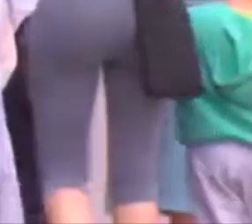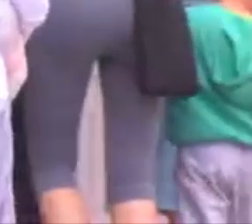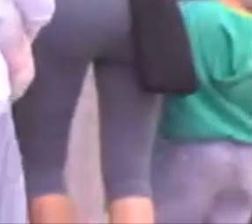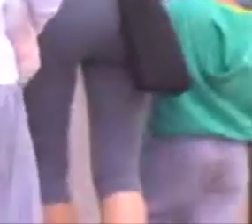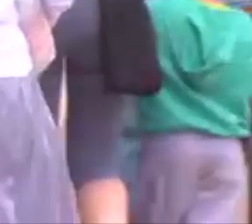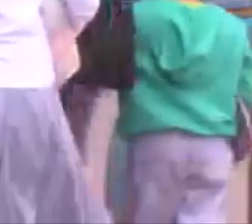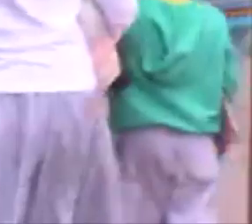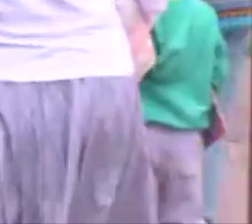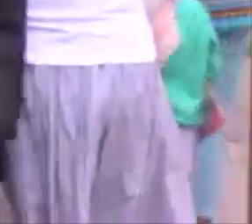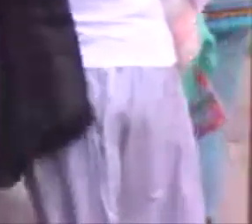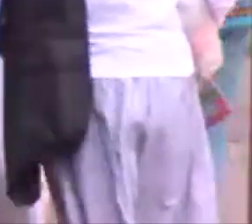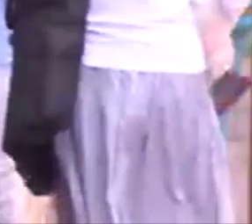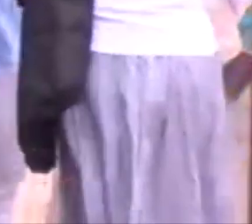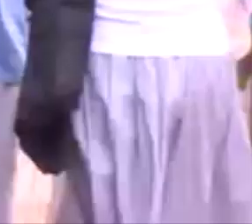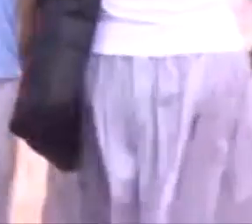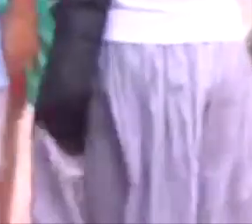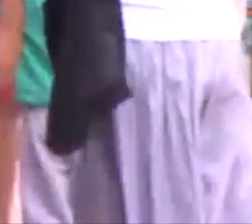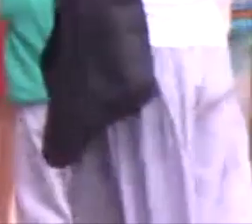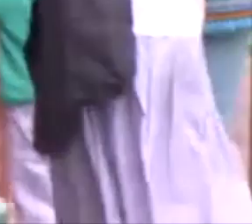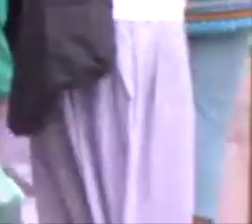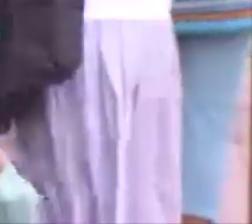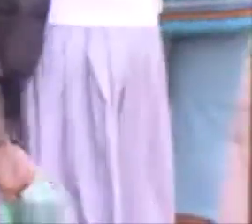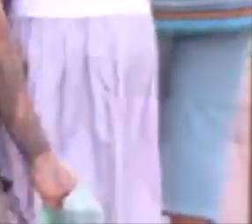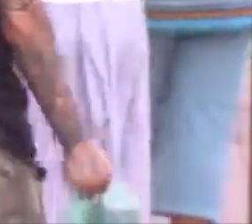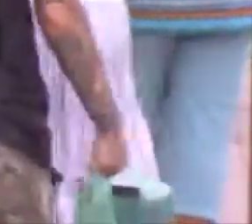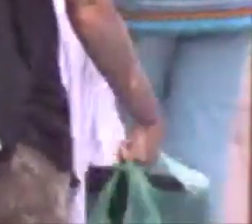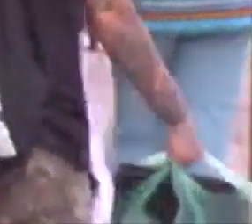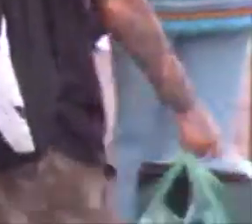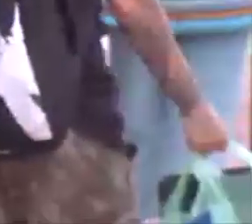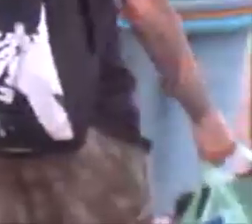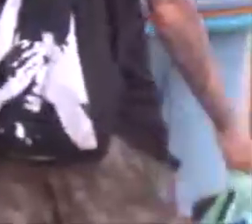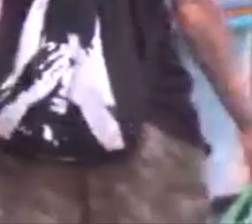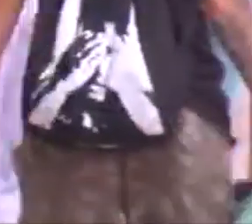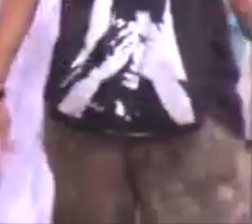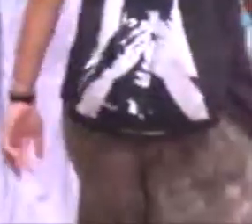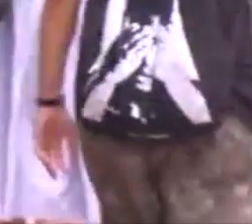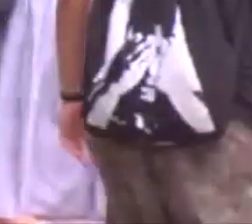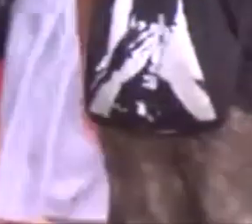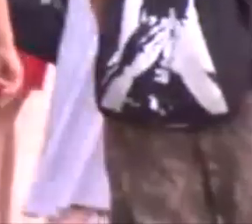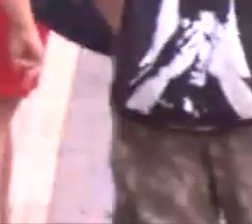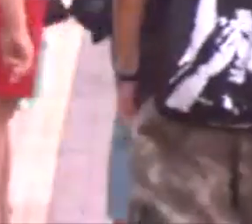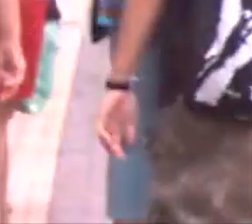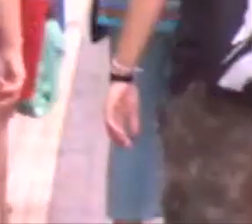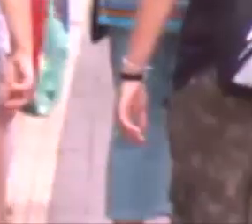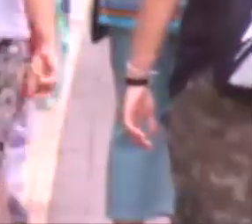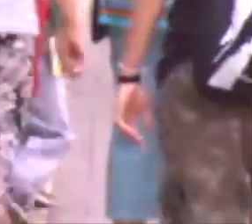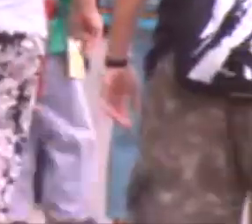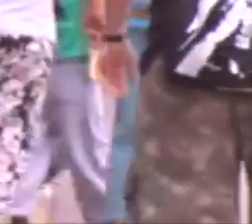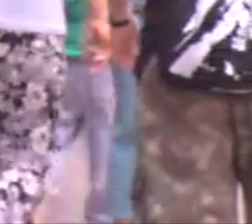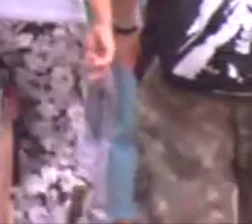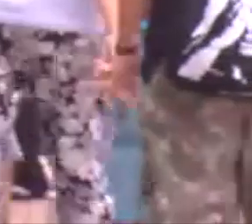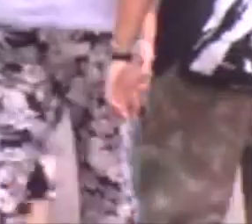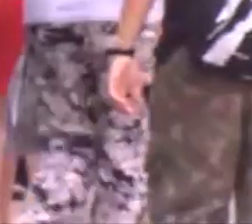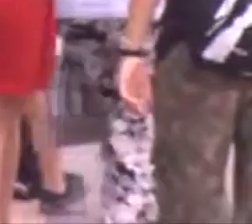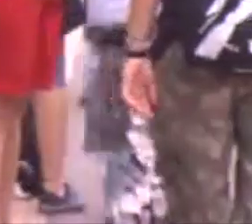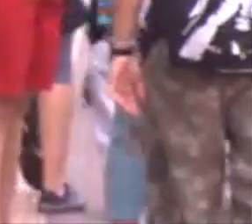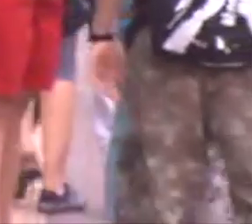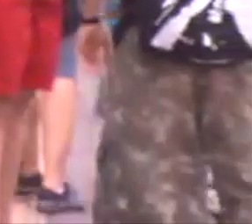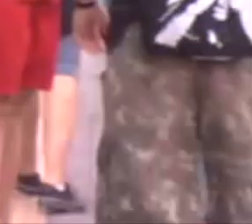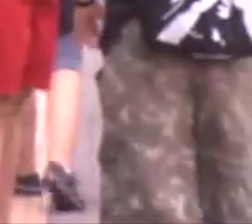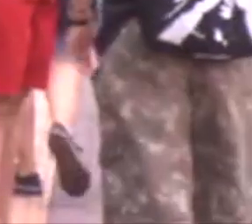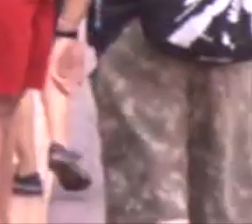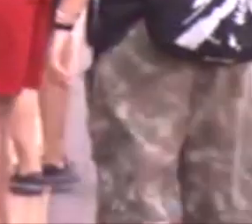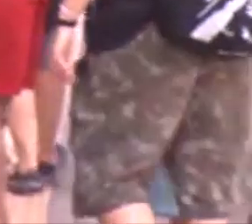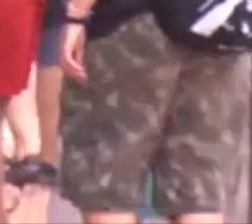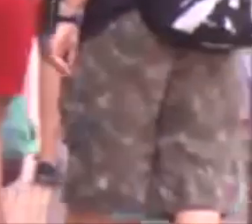condição. Diabetes, colesterol, hipertensão, problemas cardiovasculares, câncer. São doenças crônicas que matam